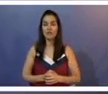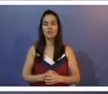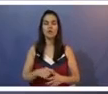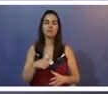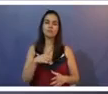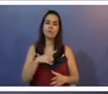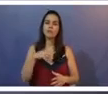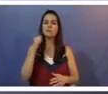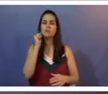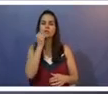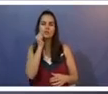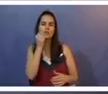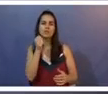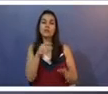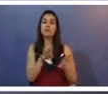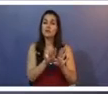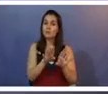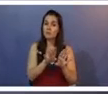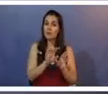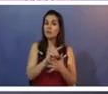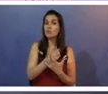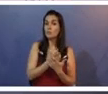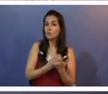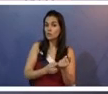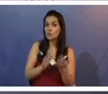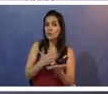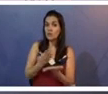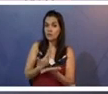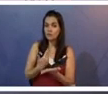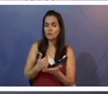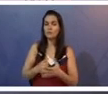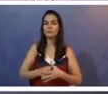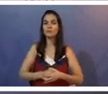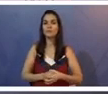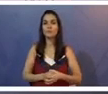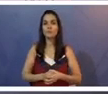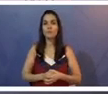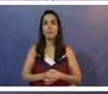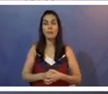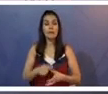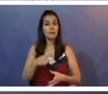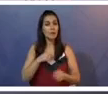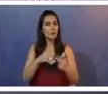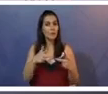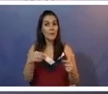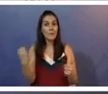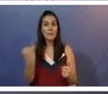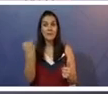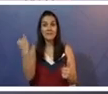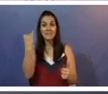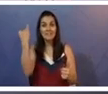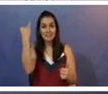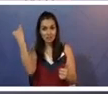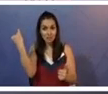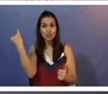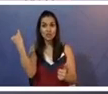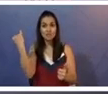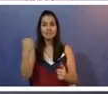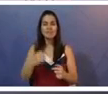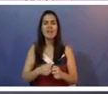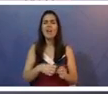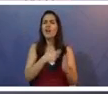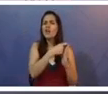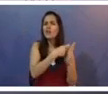os científicos e os didáticos estão entre eles. Um aspecto importantíssimo diferencia, portanto, a